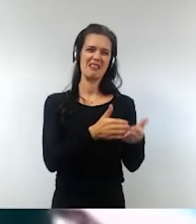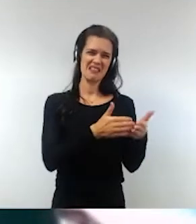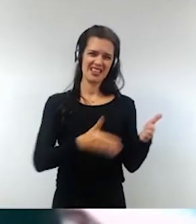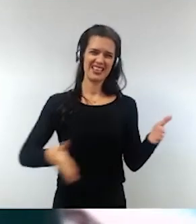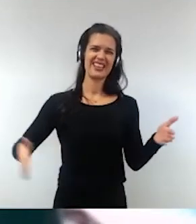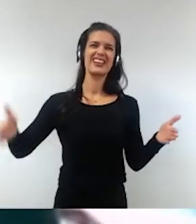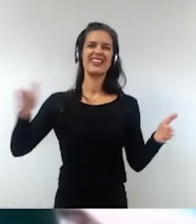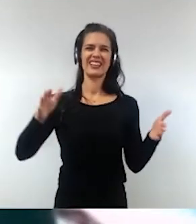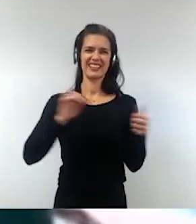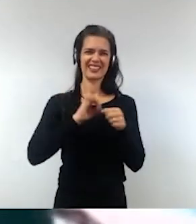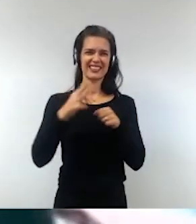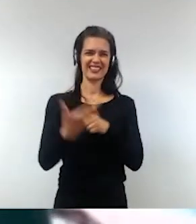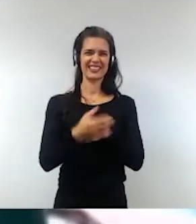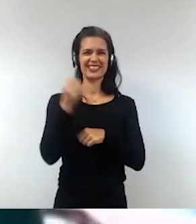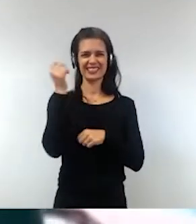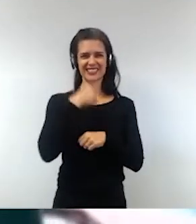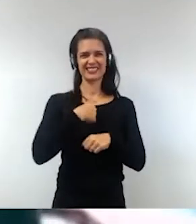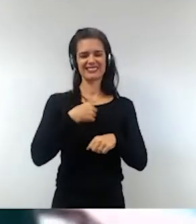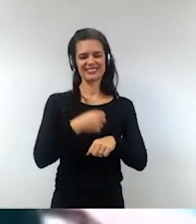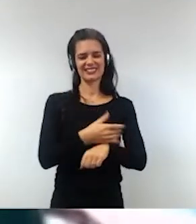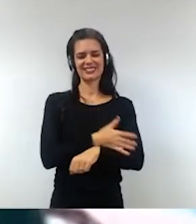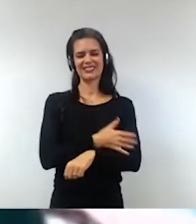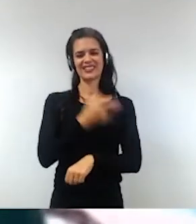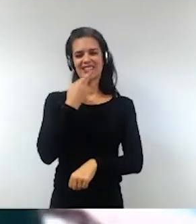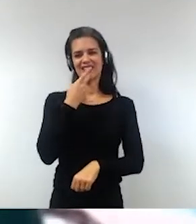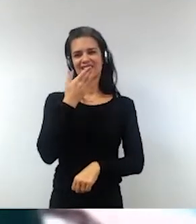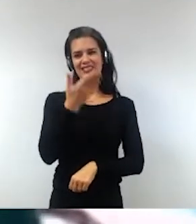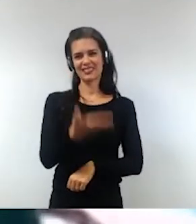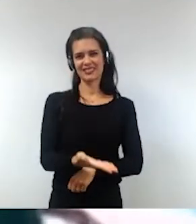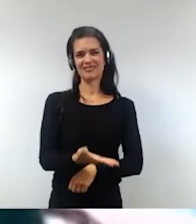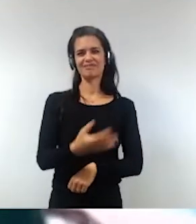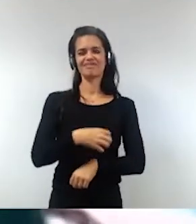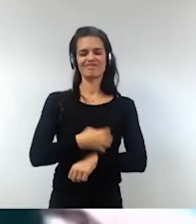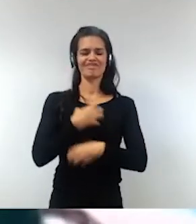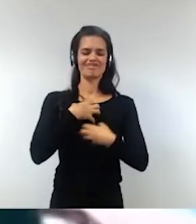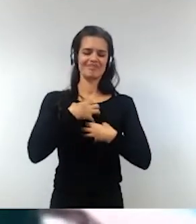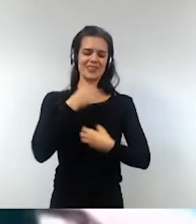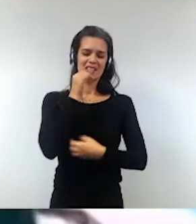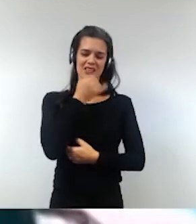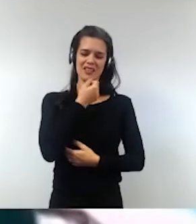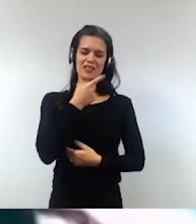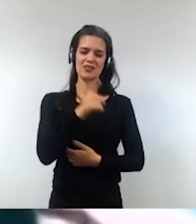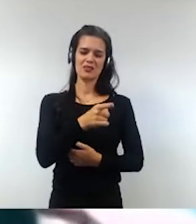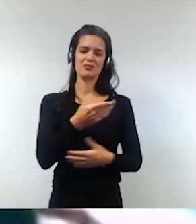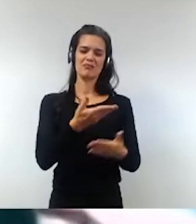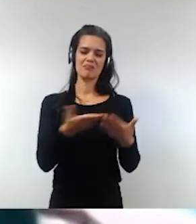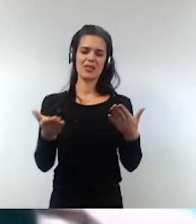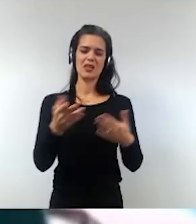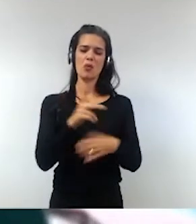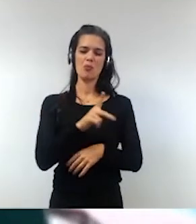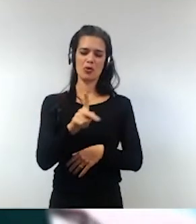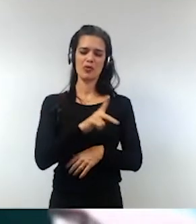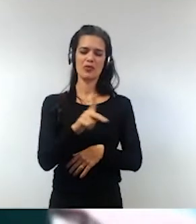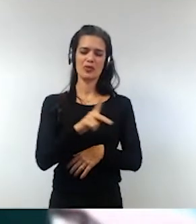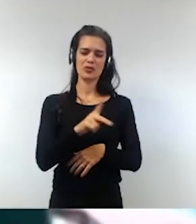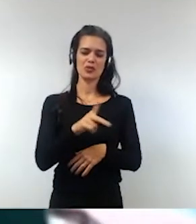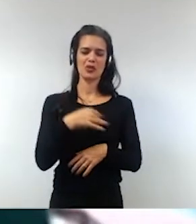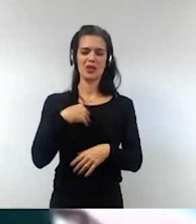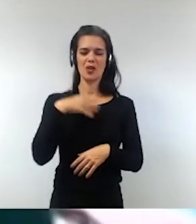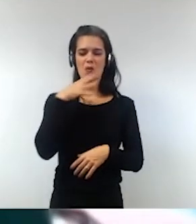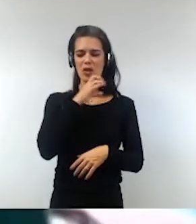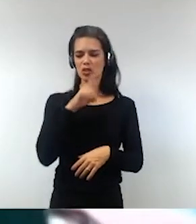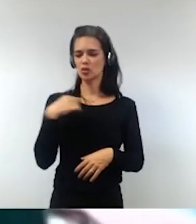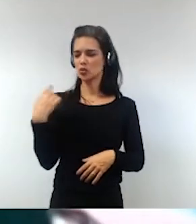né? Me emocionei, Eric, quando você falou da perda do seu professor, porque eu acho que todos nós perdemos algum